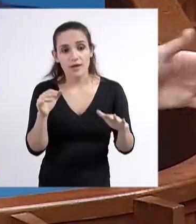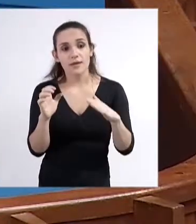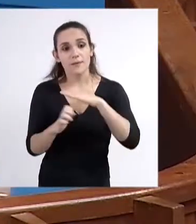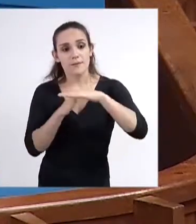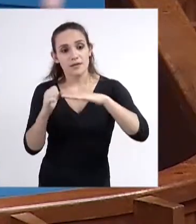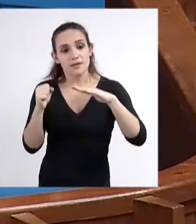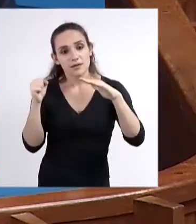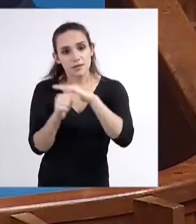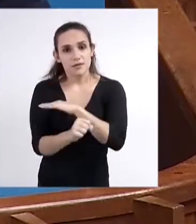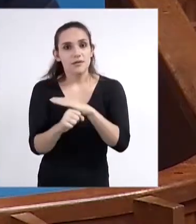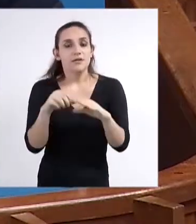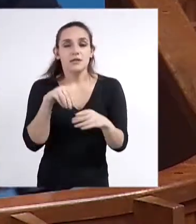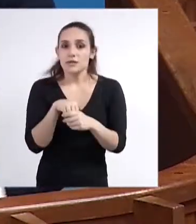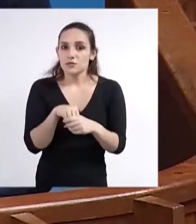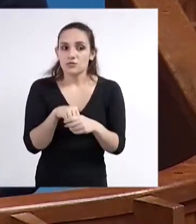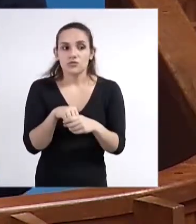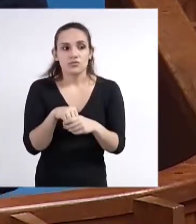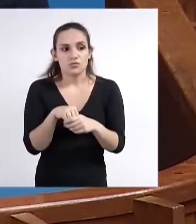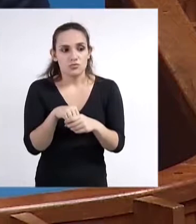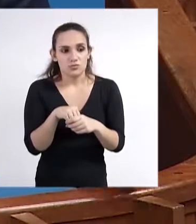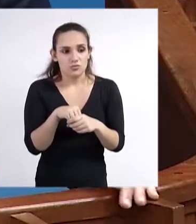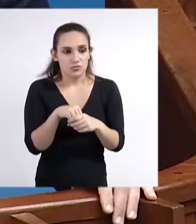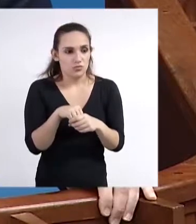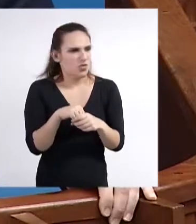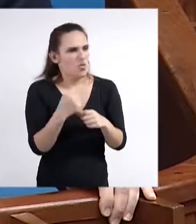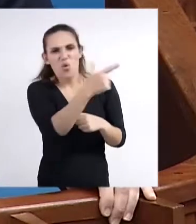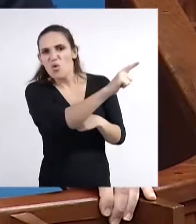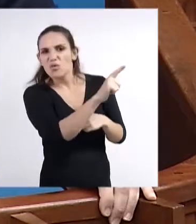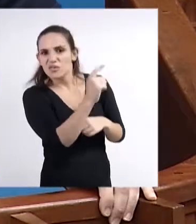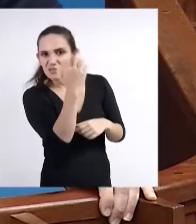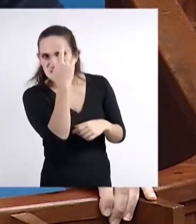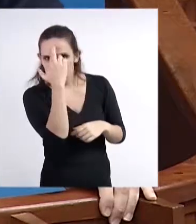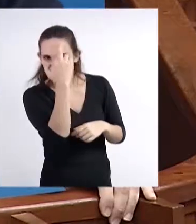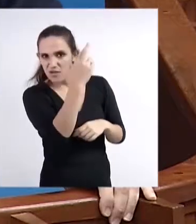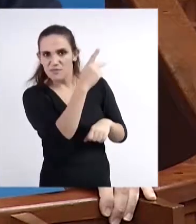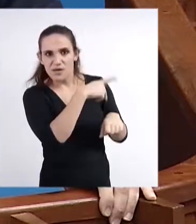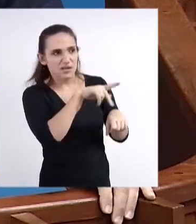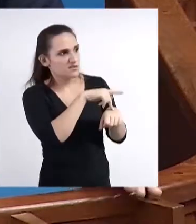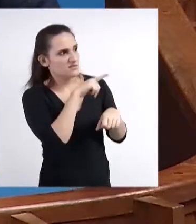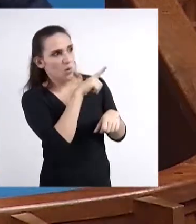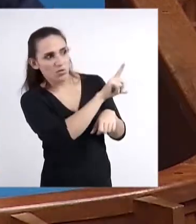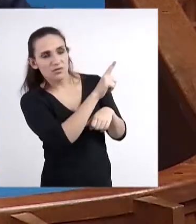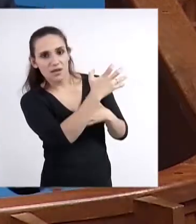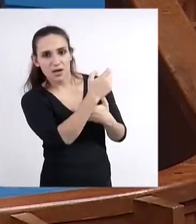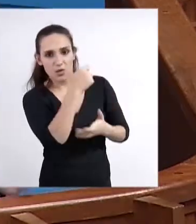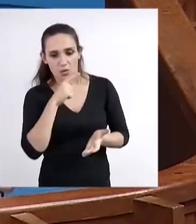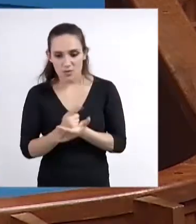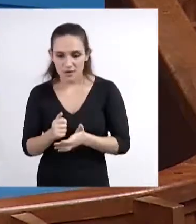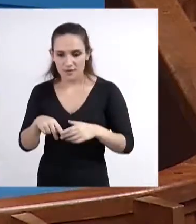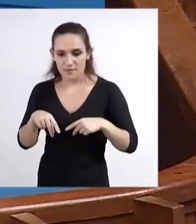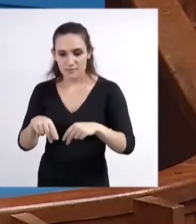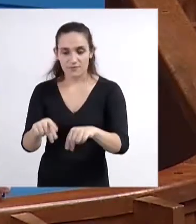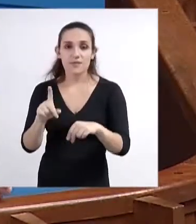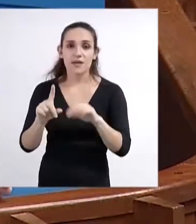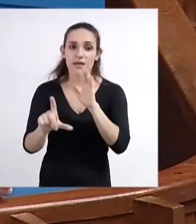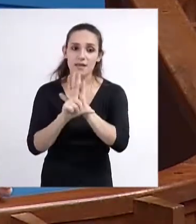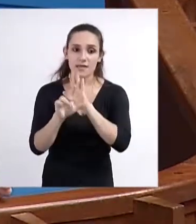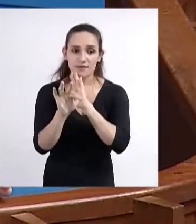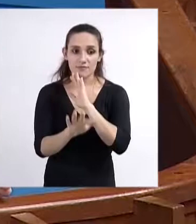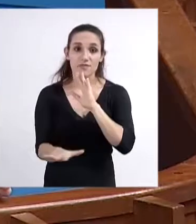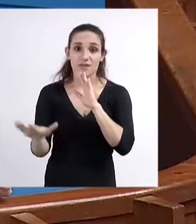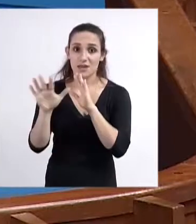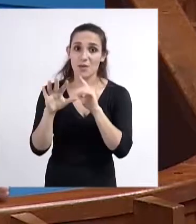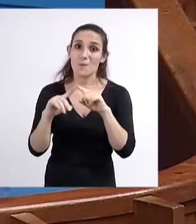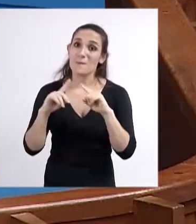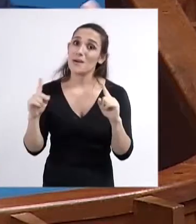indústria, ou até mesmo um estrangeiro que quer comprar uma área, a legislação na área de fronteira é